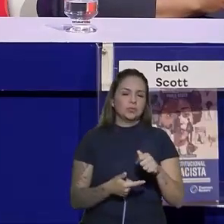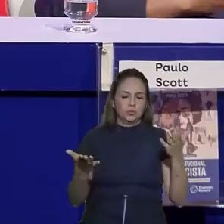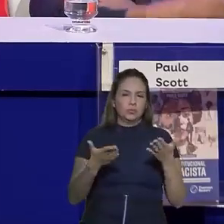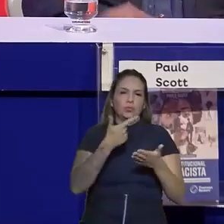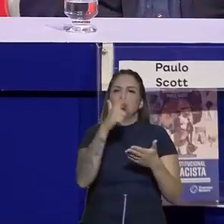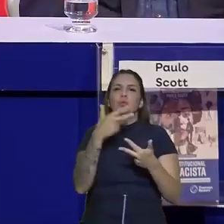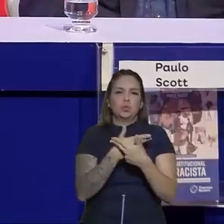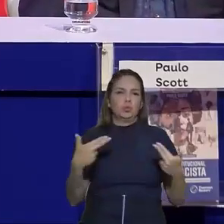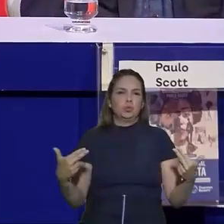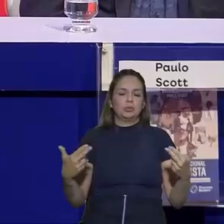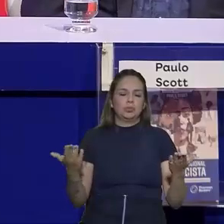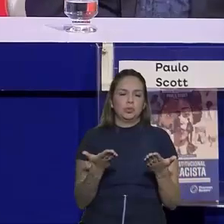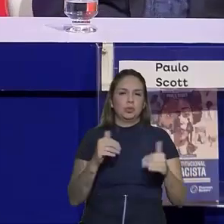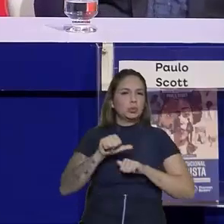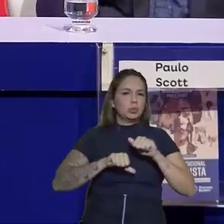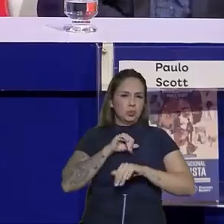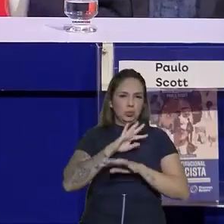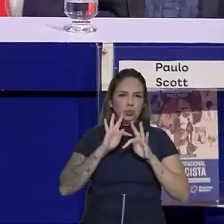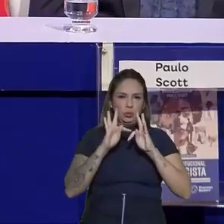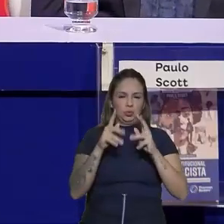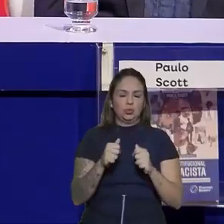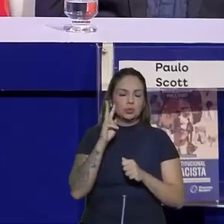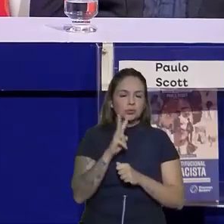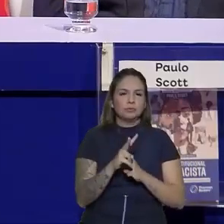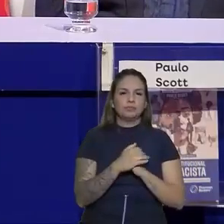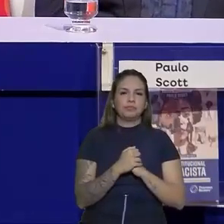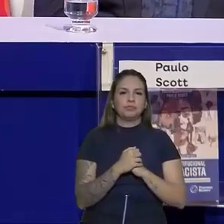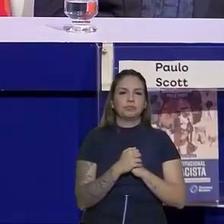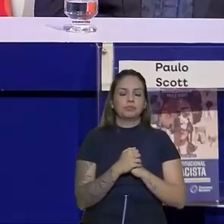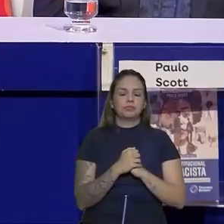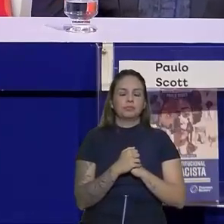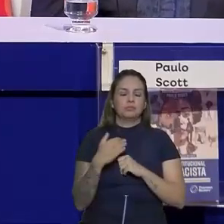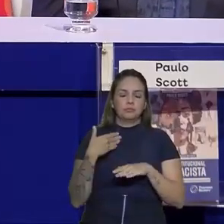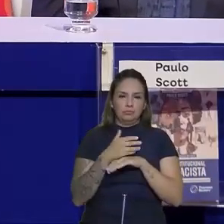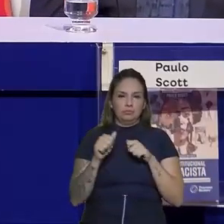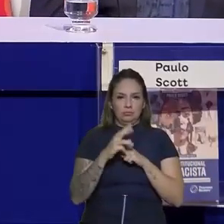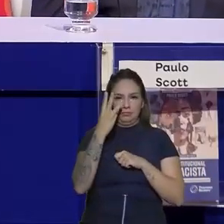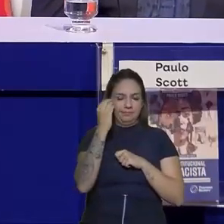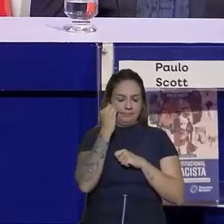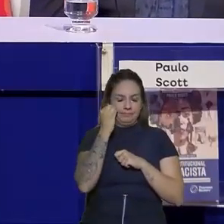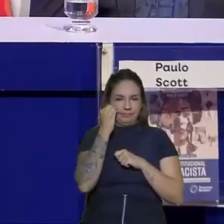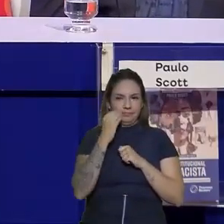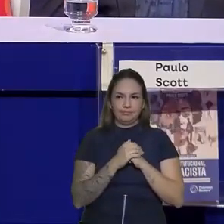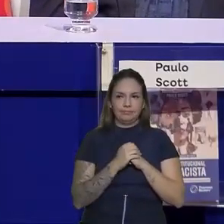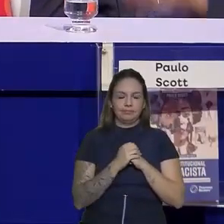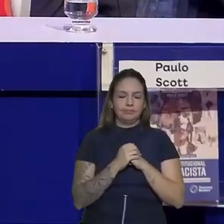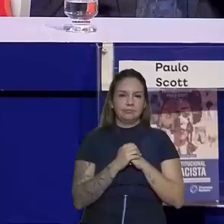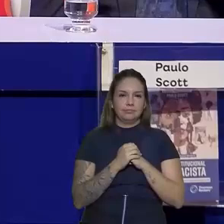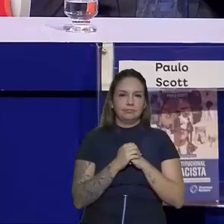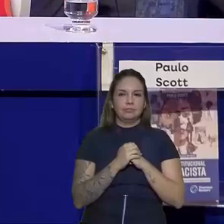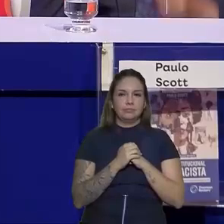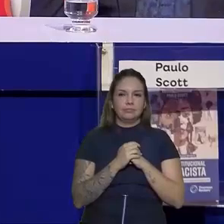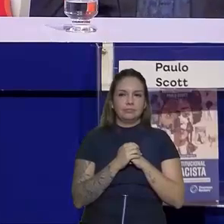cosmos, é outra coisa. E eu via na universidade, eu entrei para Eu fiz 3 tentativas. Assim, eu não